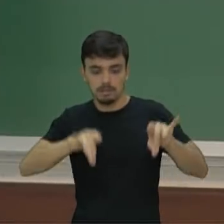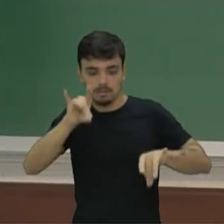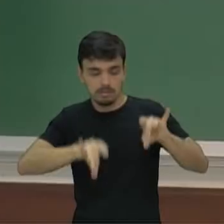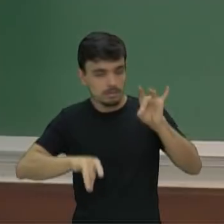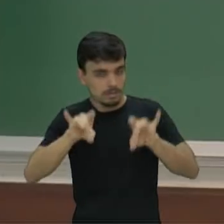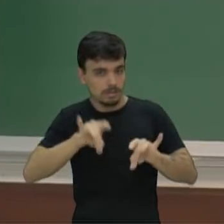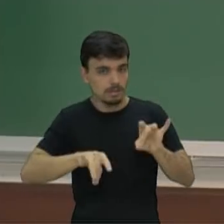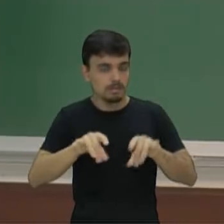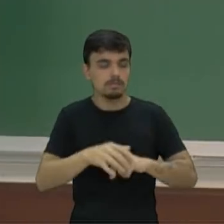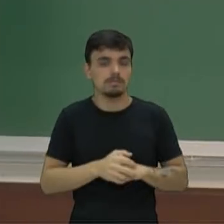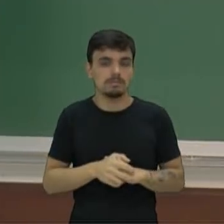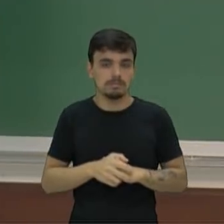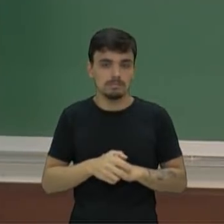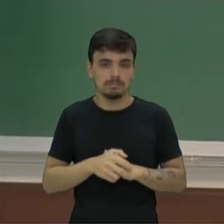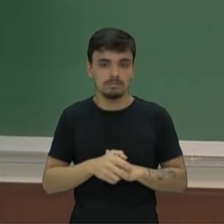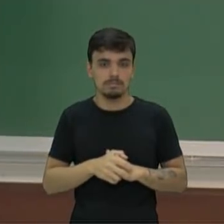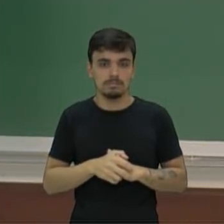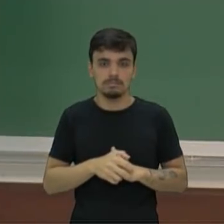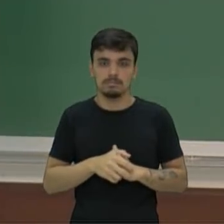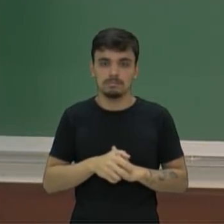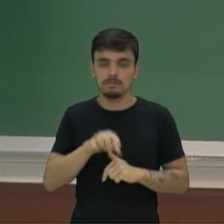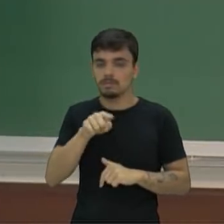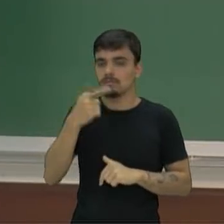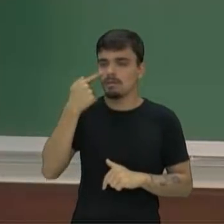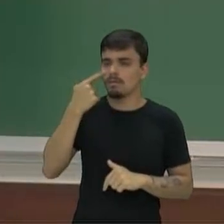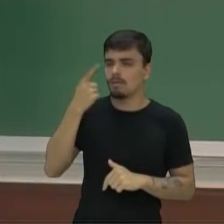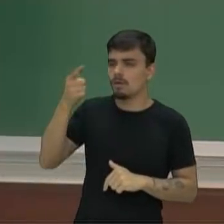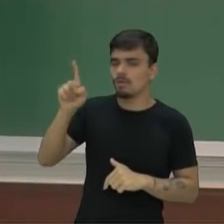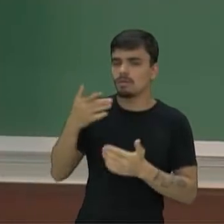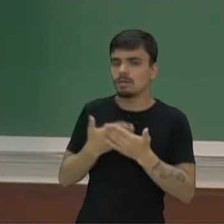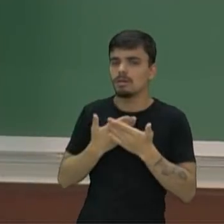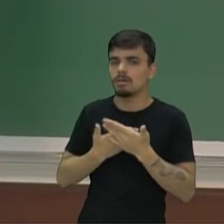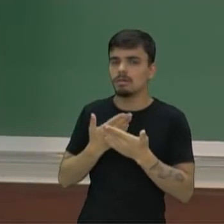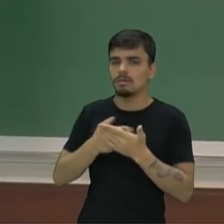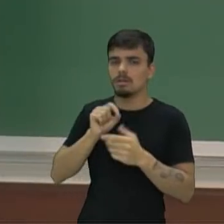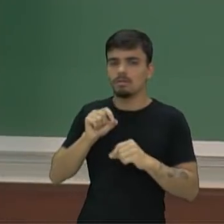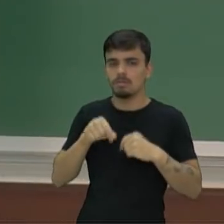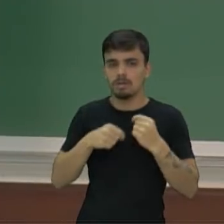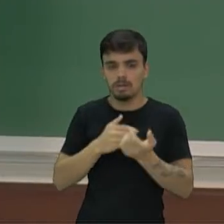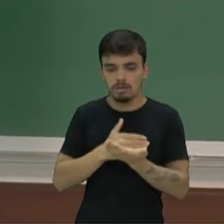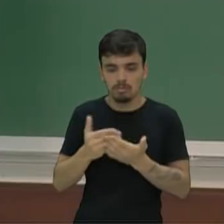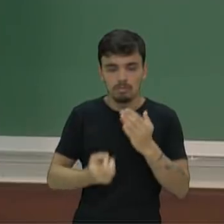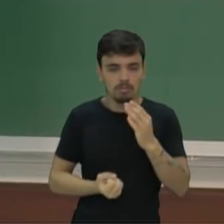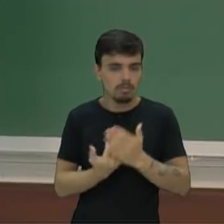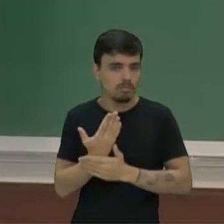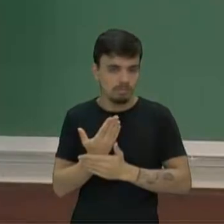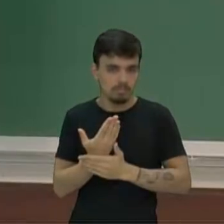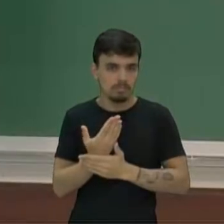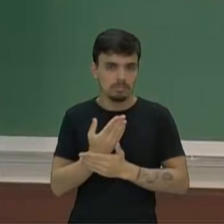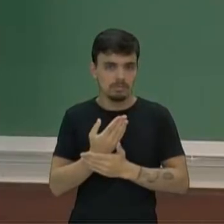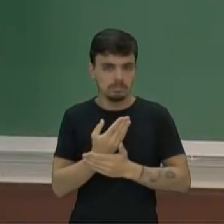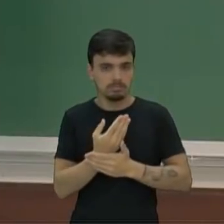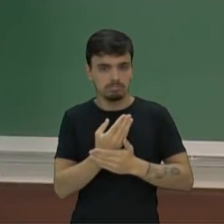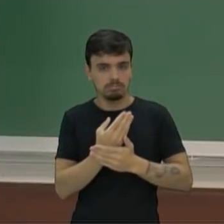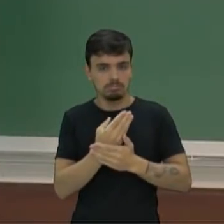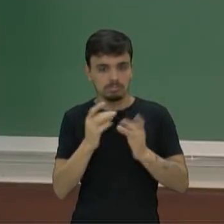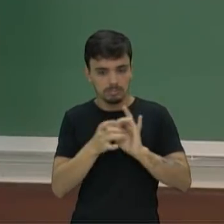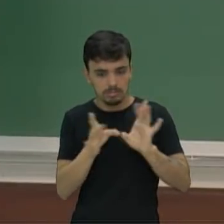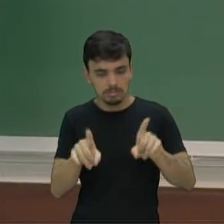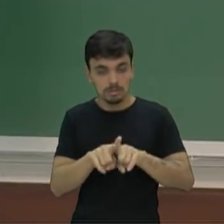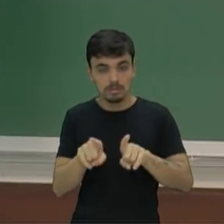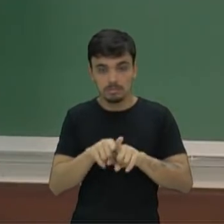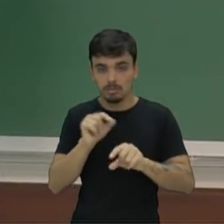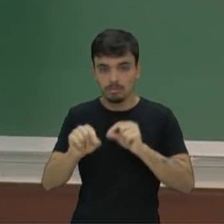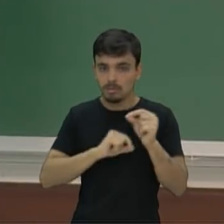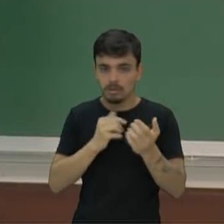viram, também vocês vão ter nas próximas aulas, eles também é o berço da democracia que vocês viram, vão estudar também comigo a origem da